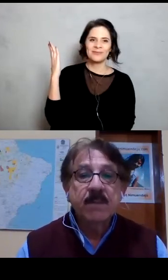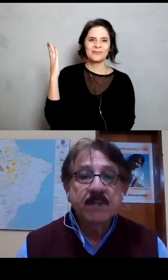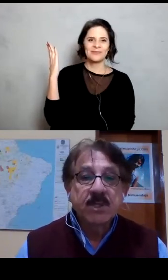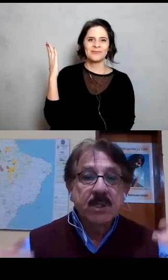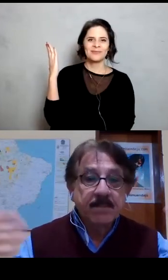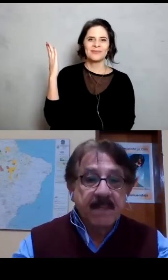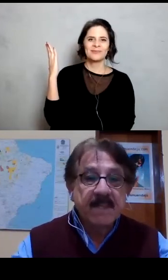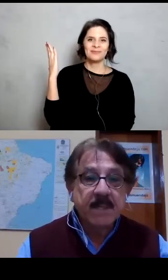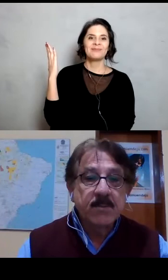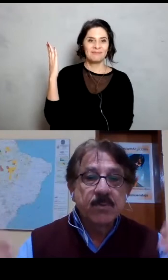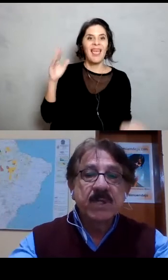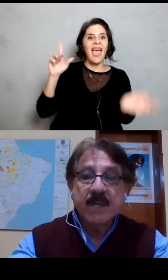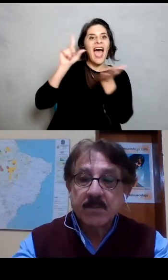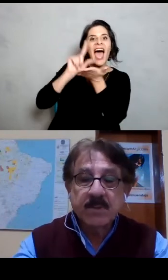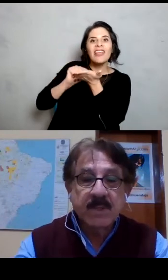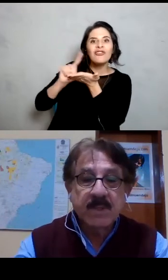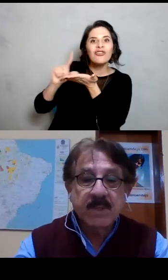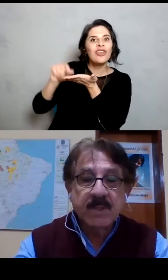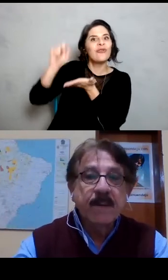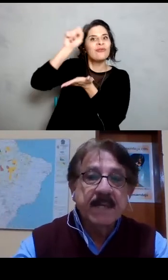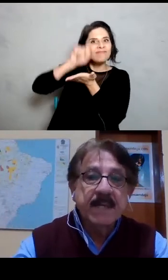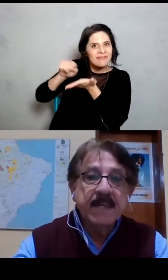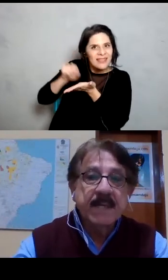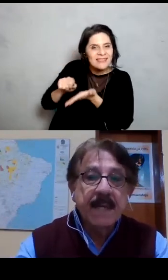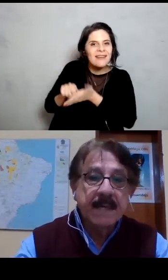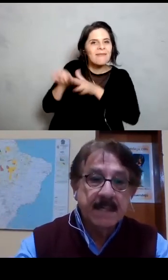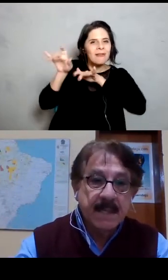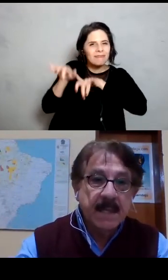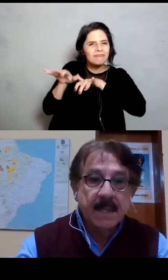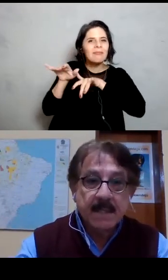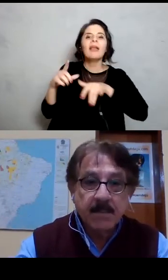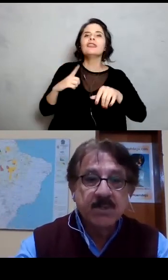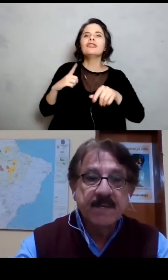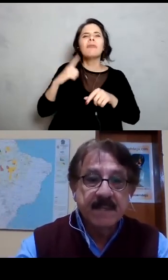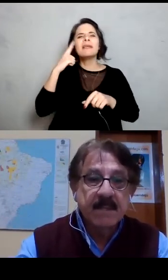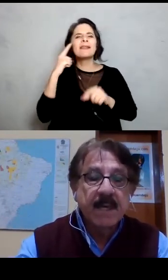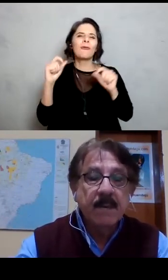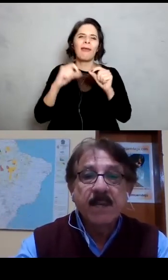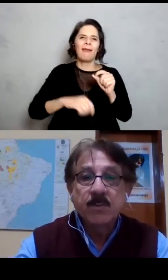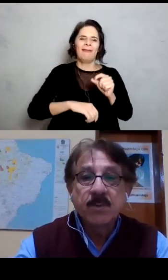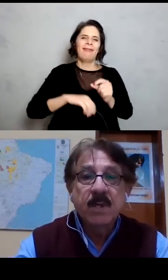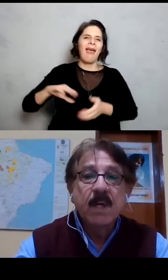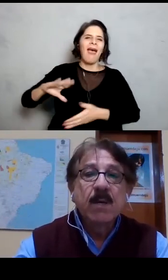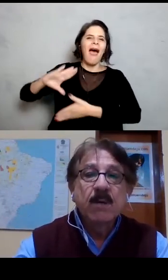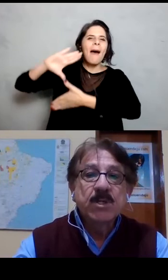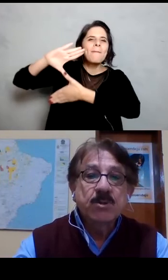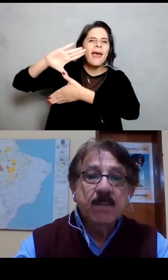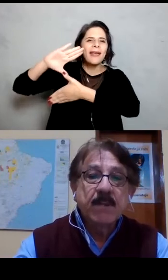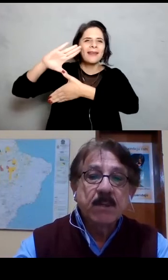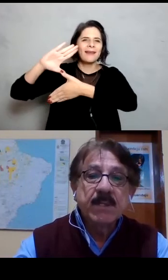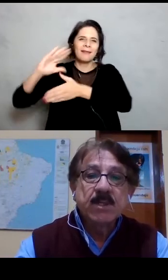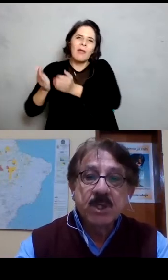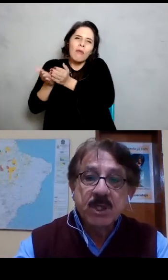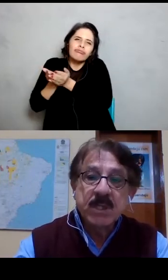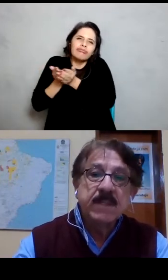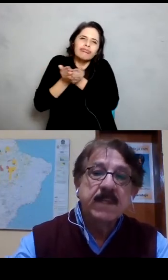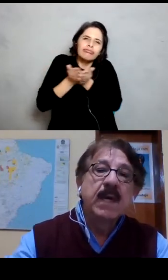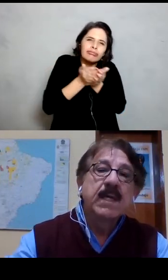artigo justamente pensando nos 500 anos da descoberta da América, na motivação daquele período, um artigo chamado